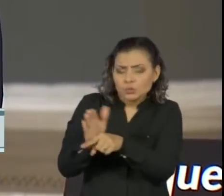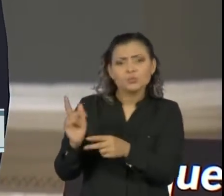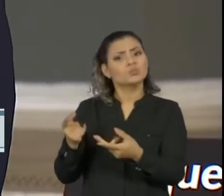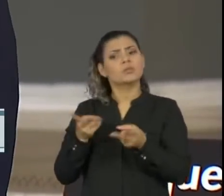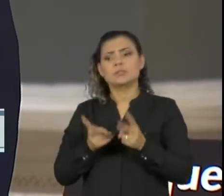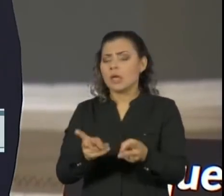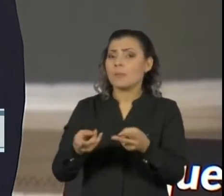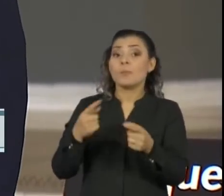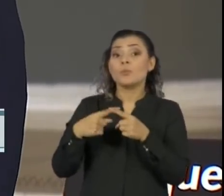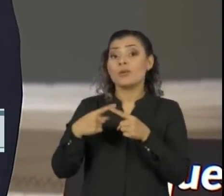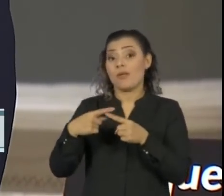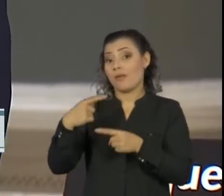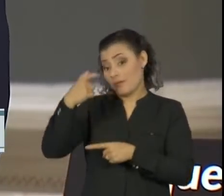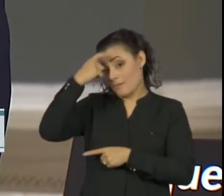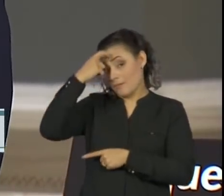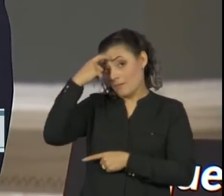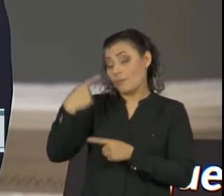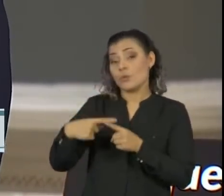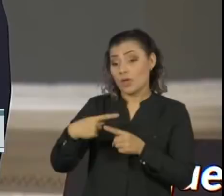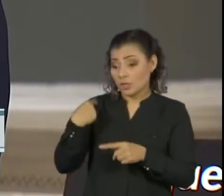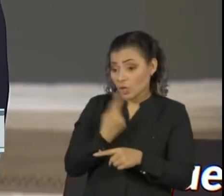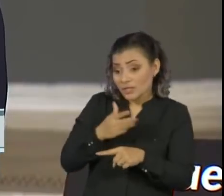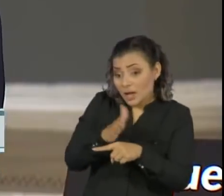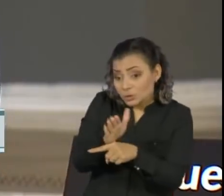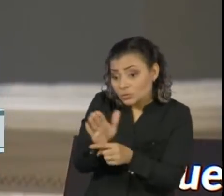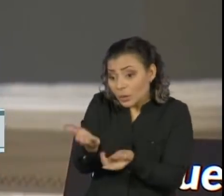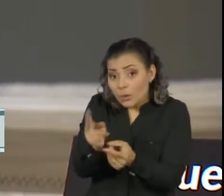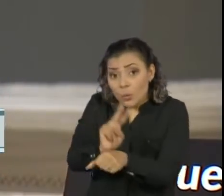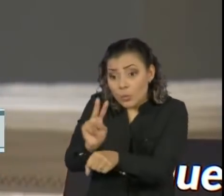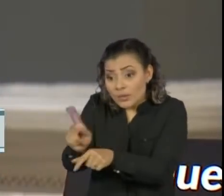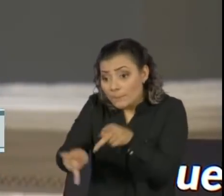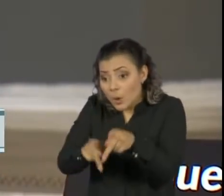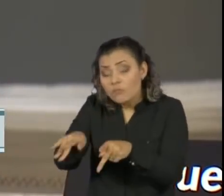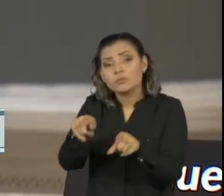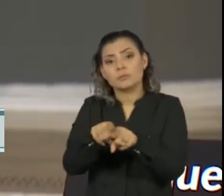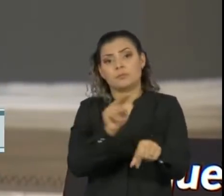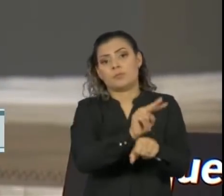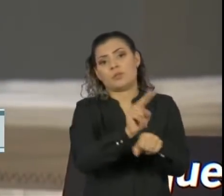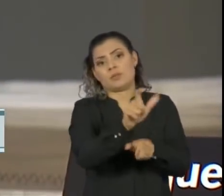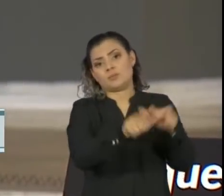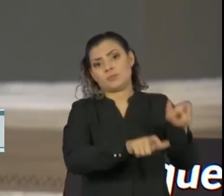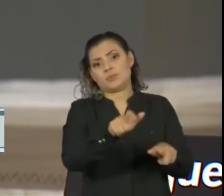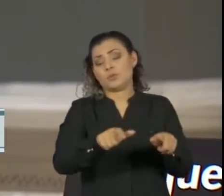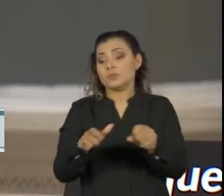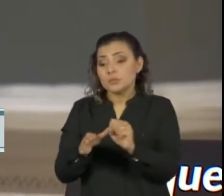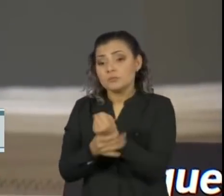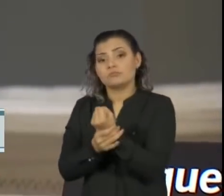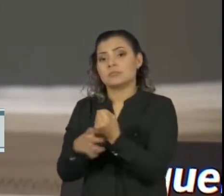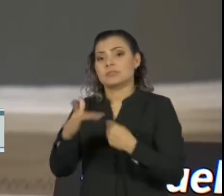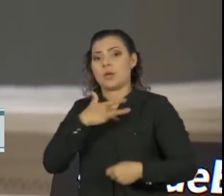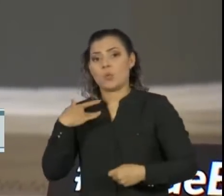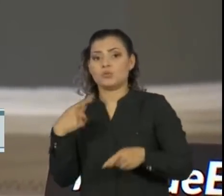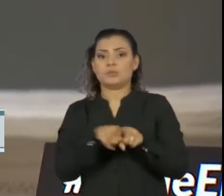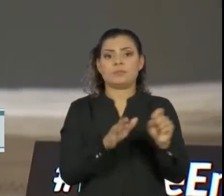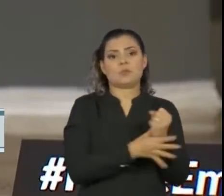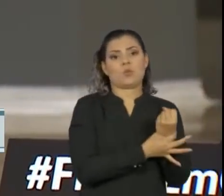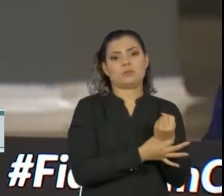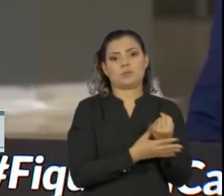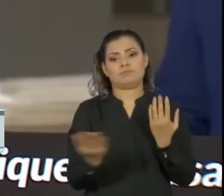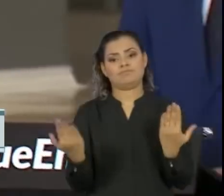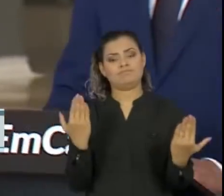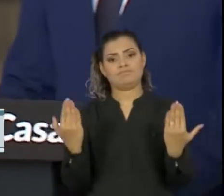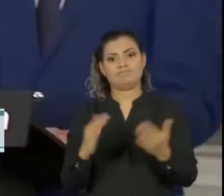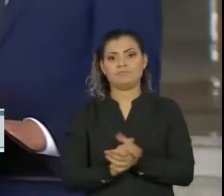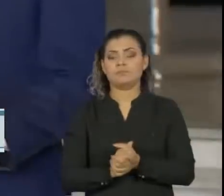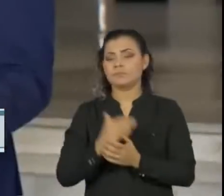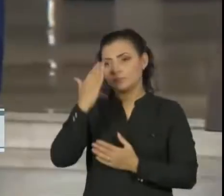na nossa ideia, quando cooperamos com isso, nós também estamos protegendo pessoas. Muito obrigado. Obrigado, General